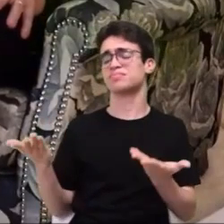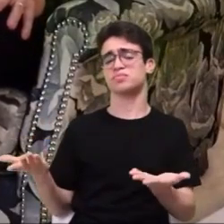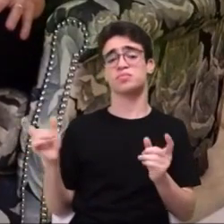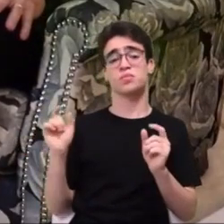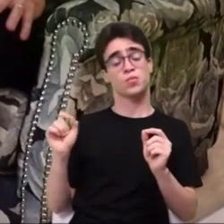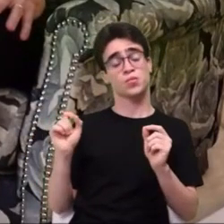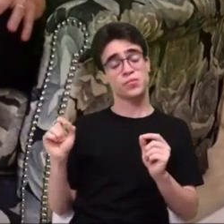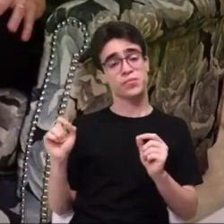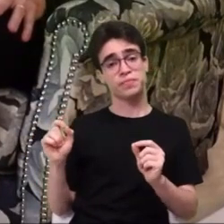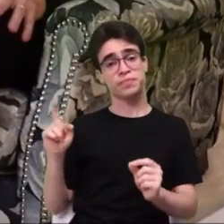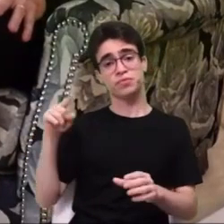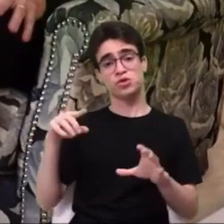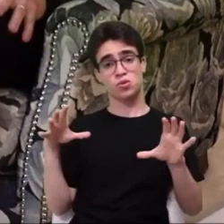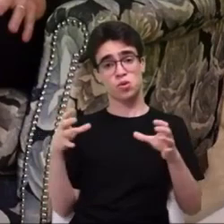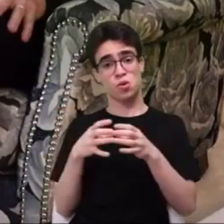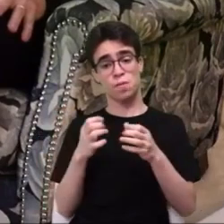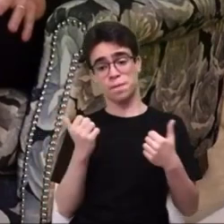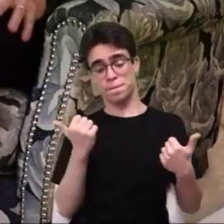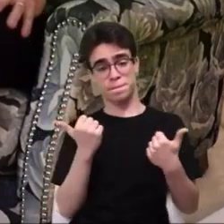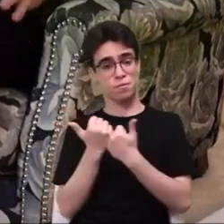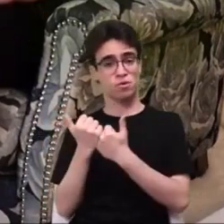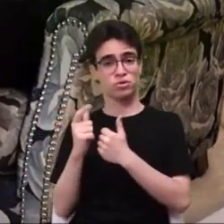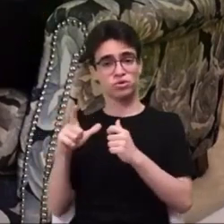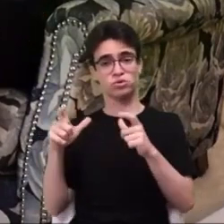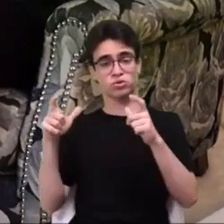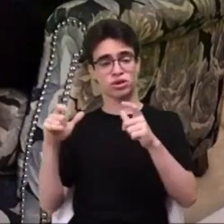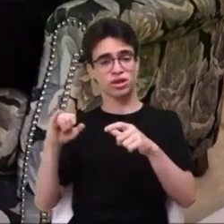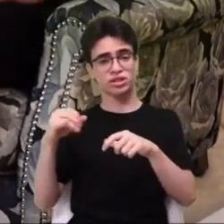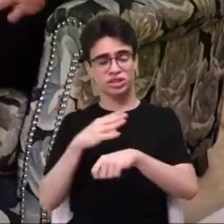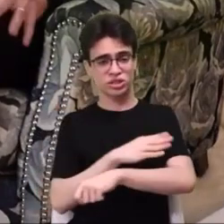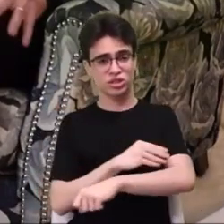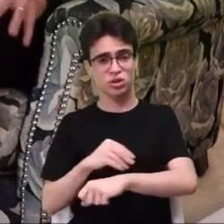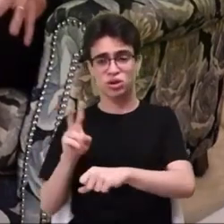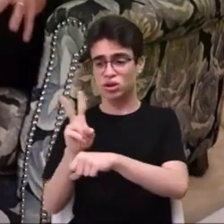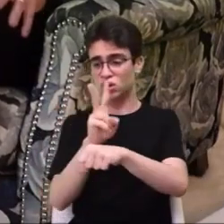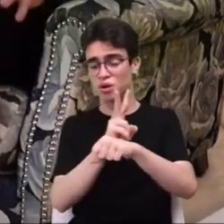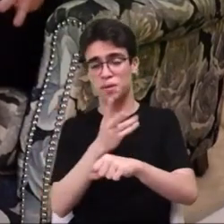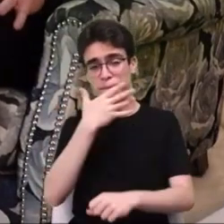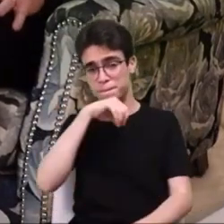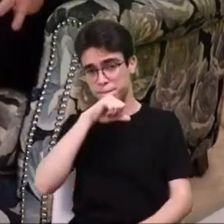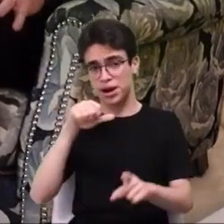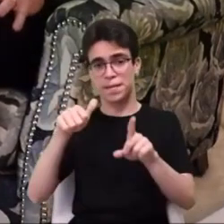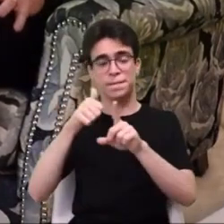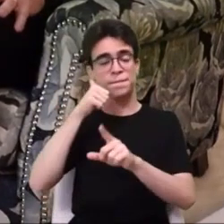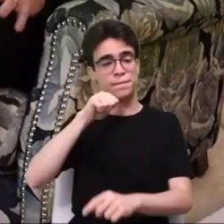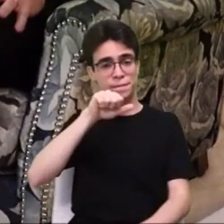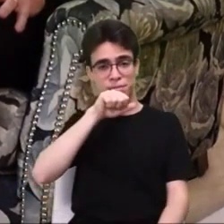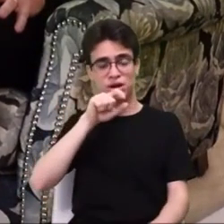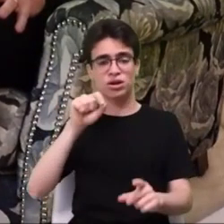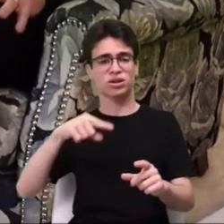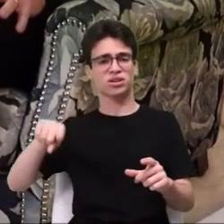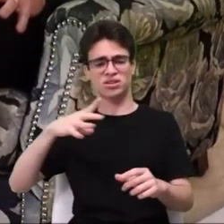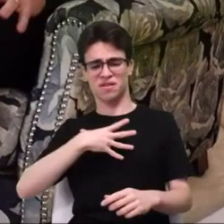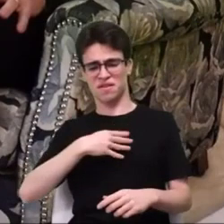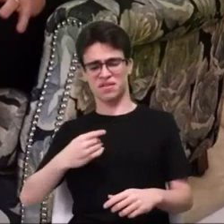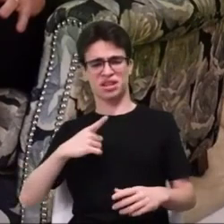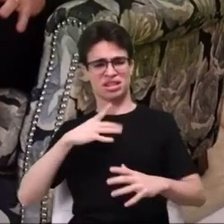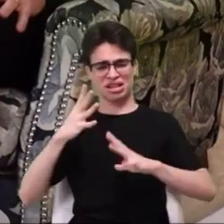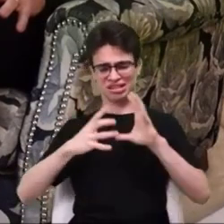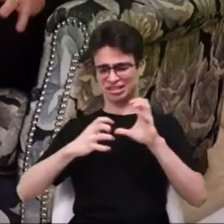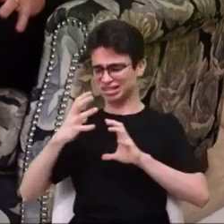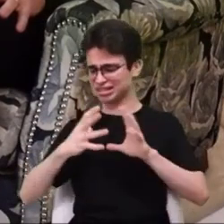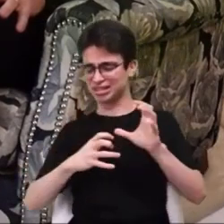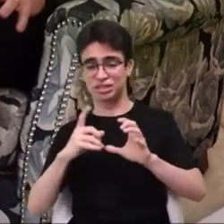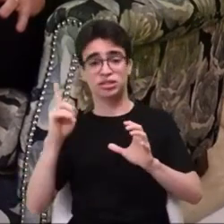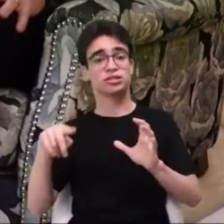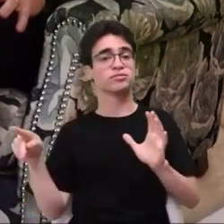é tanto que o grupo de apoio Fonte de Jacó, que acolhe pais e mães com filhos que estão em conflito na sexualidade e